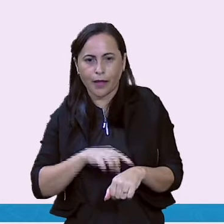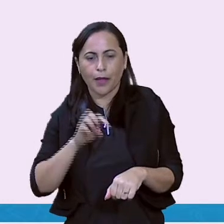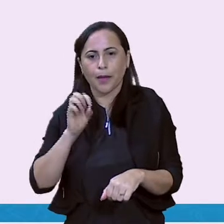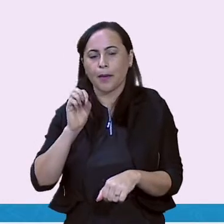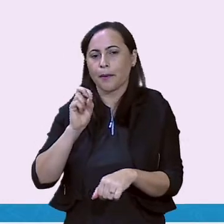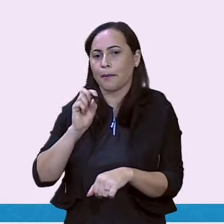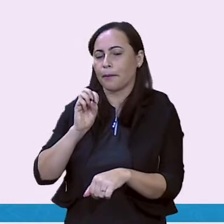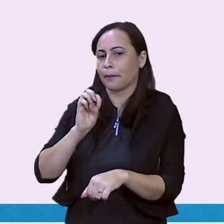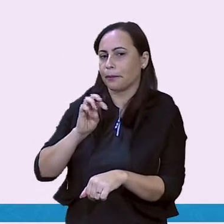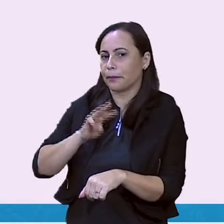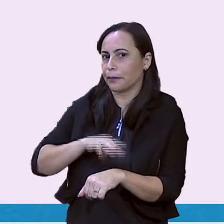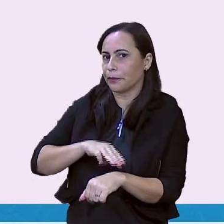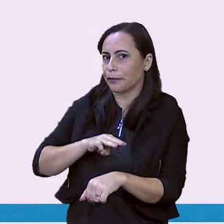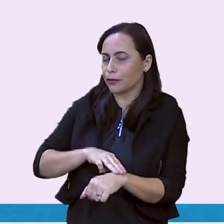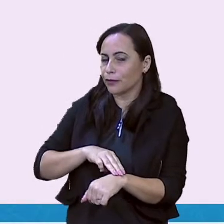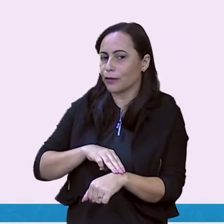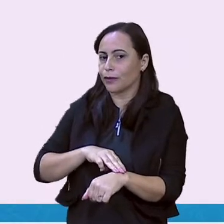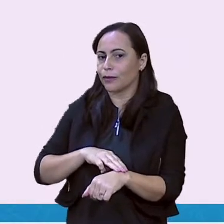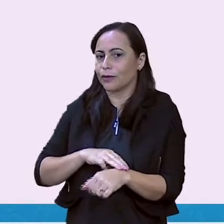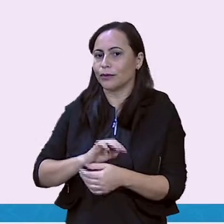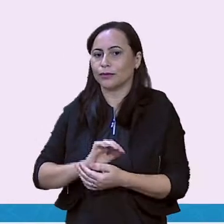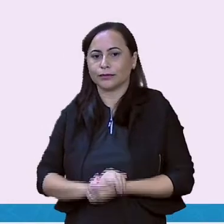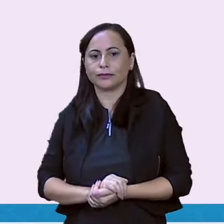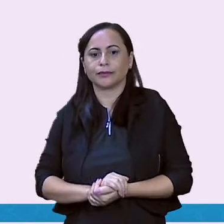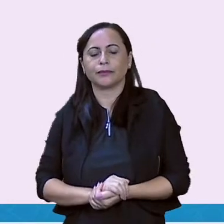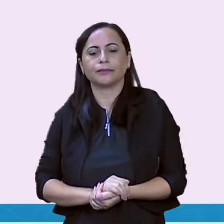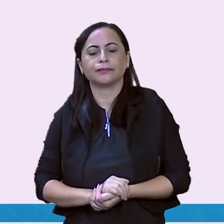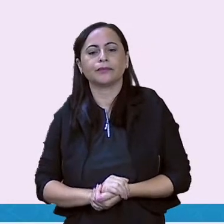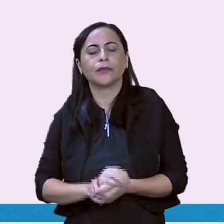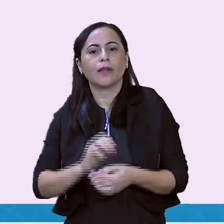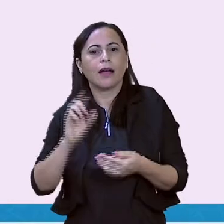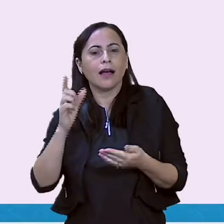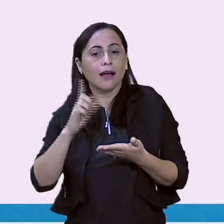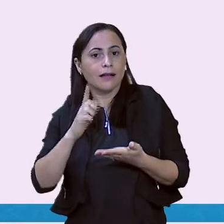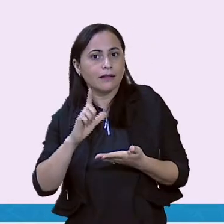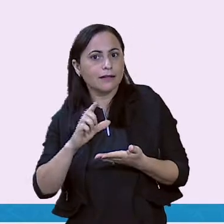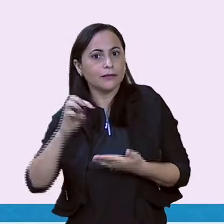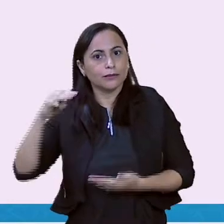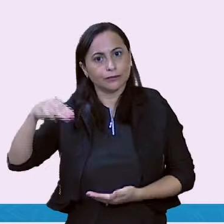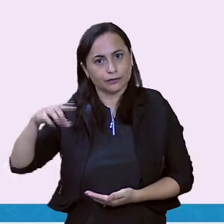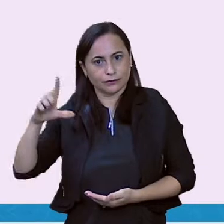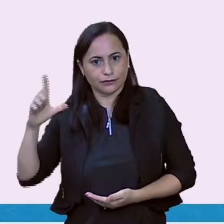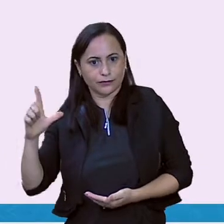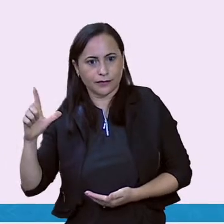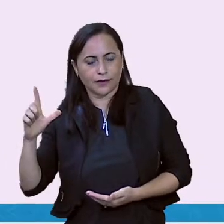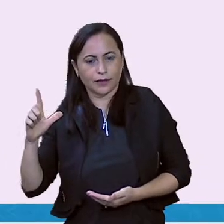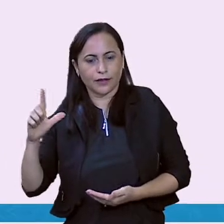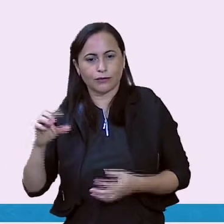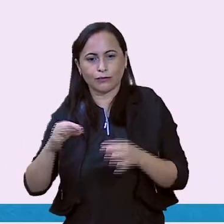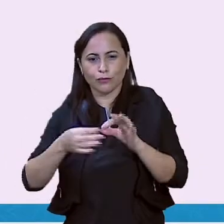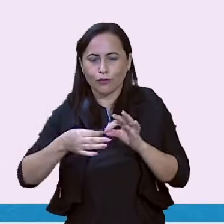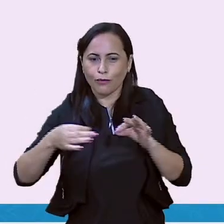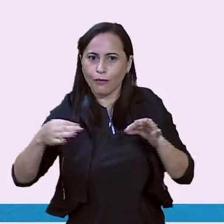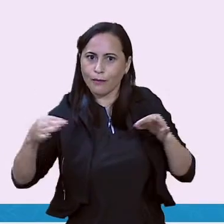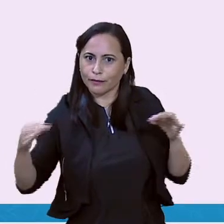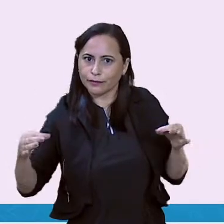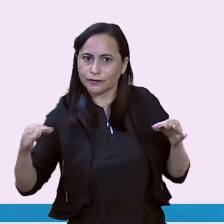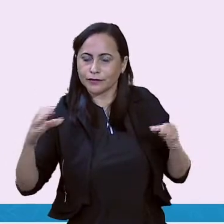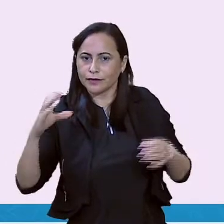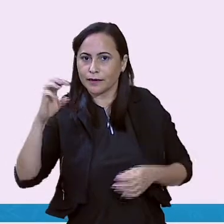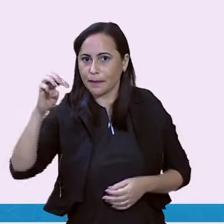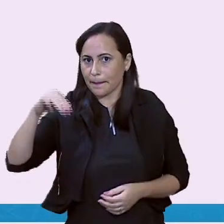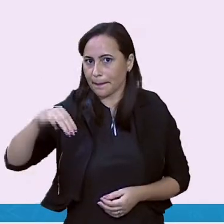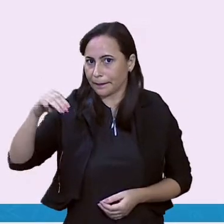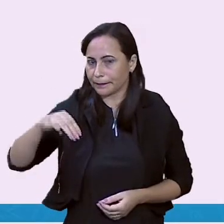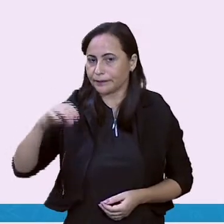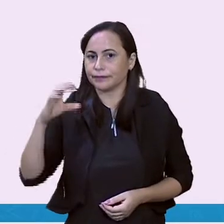nosso calendário. Capacidade, que nós aprendemos litro e mililitro. Comprimento, que nós